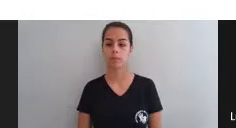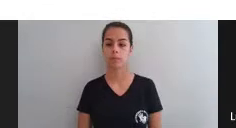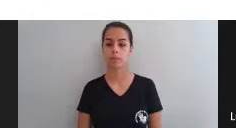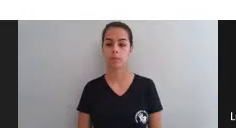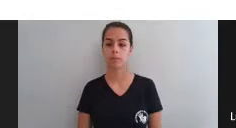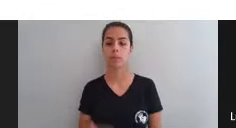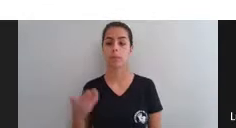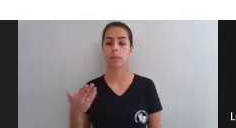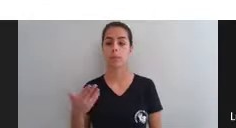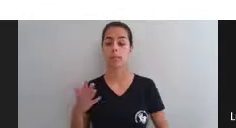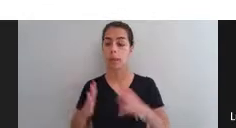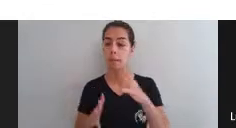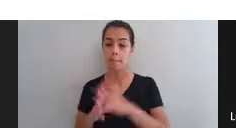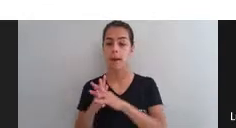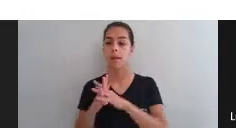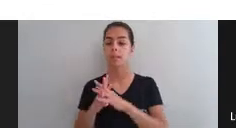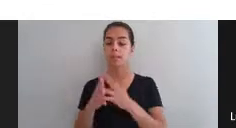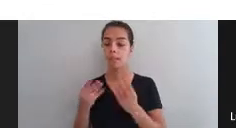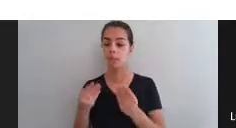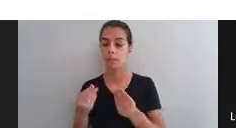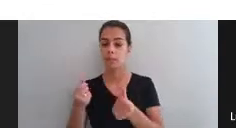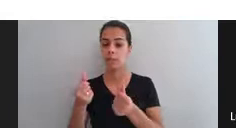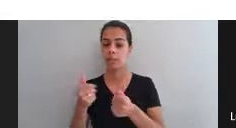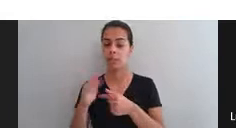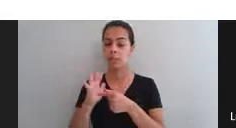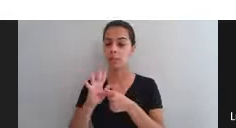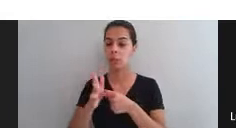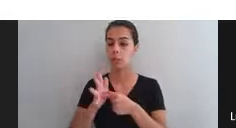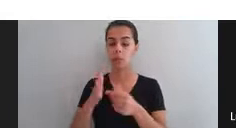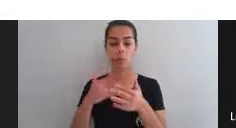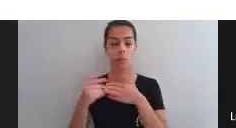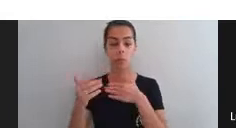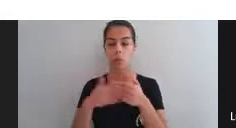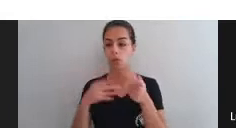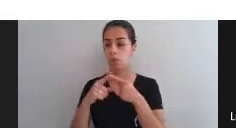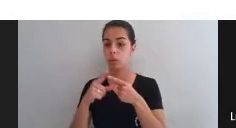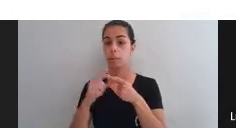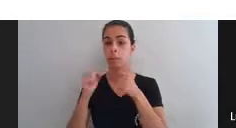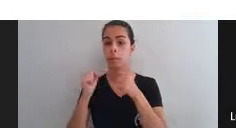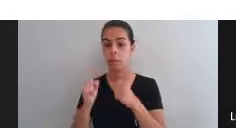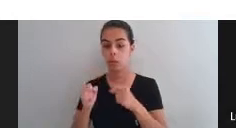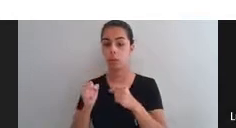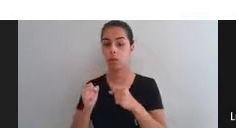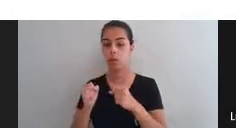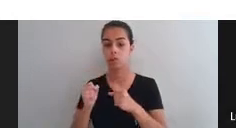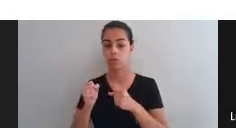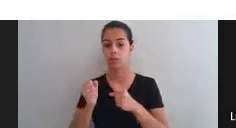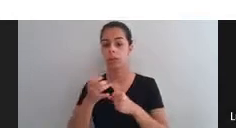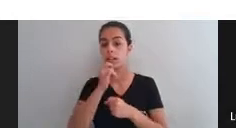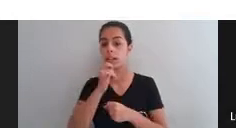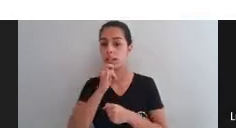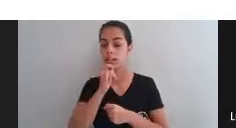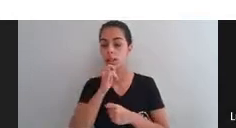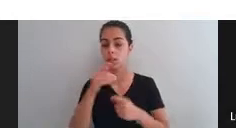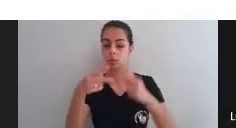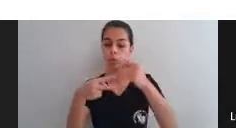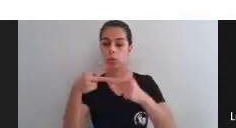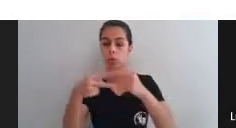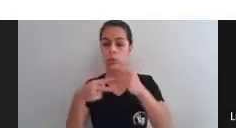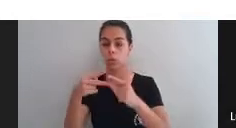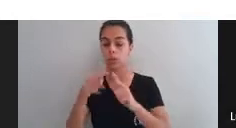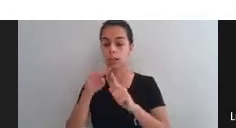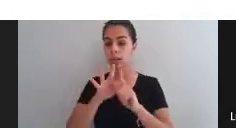a máxima eficiência que um motor qualquer pode ter, operando entre essas duas